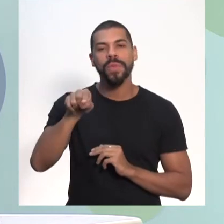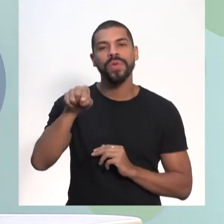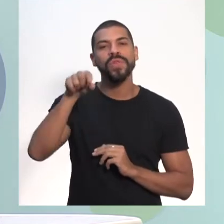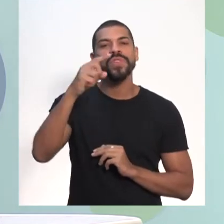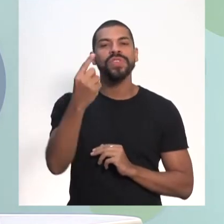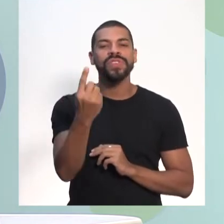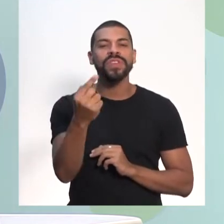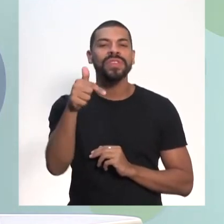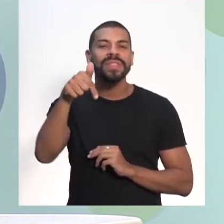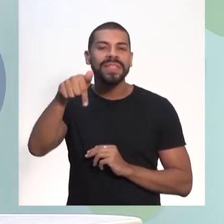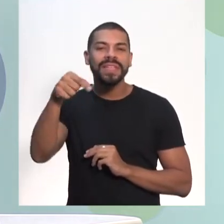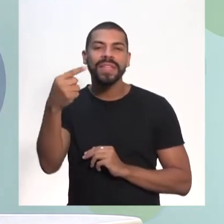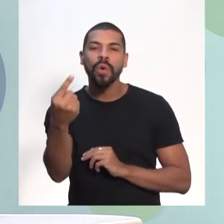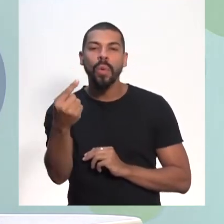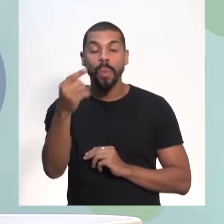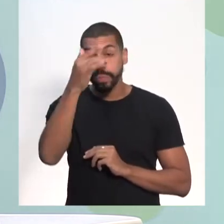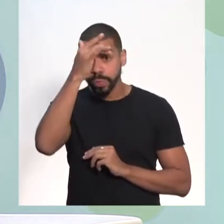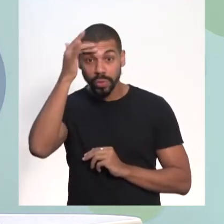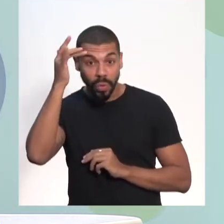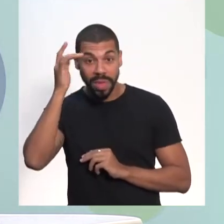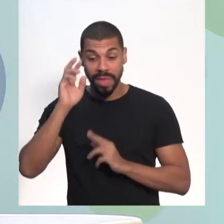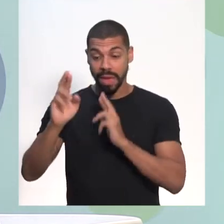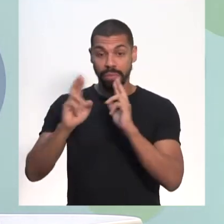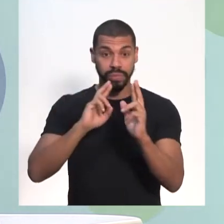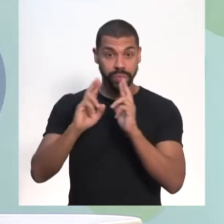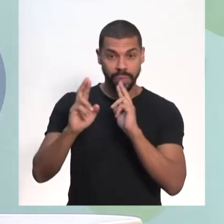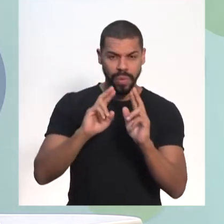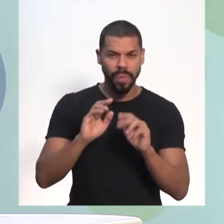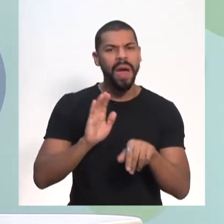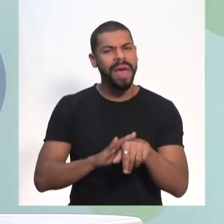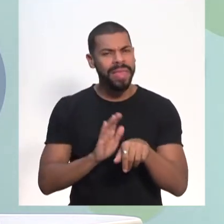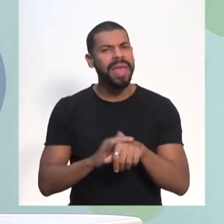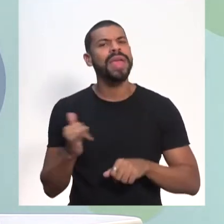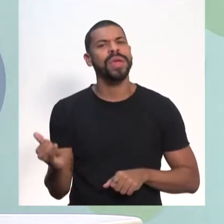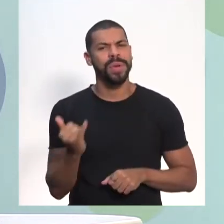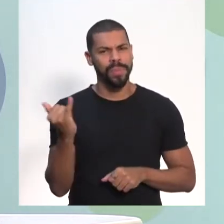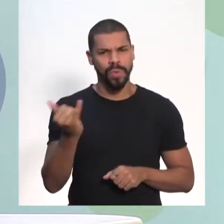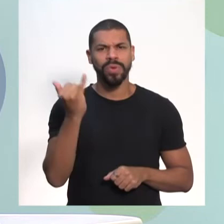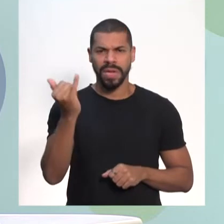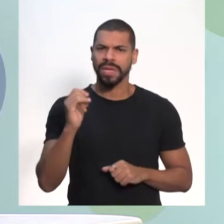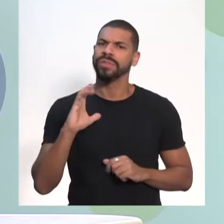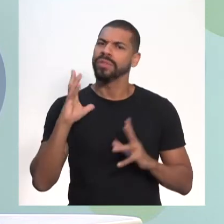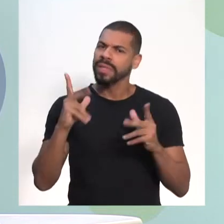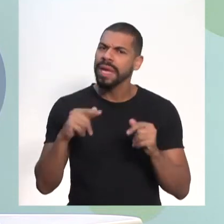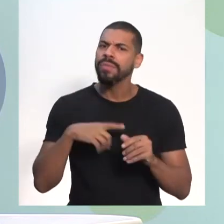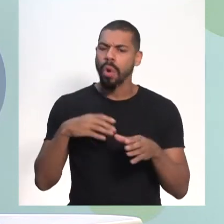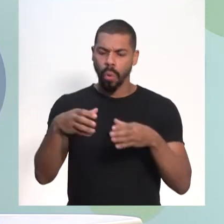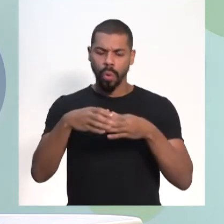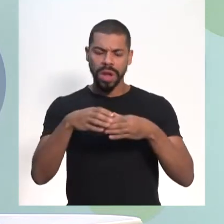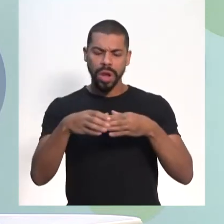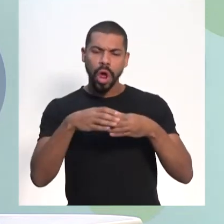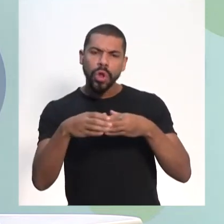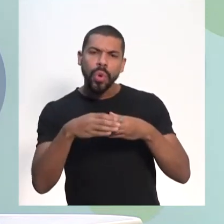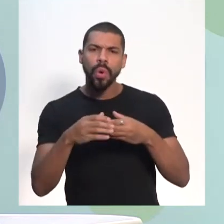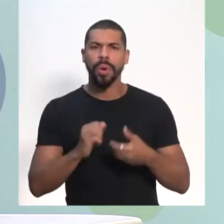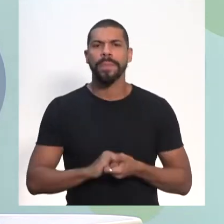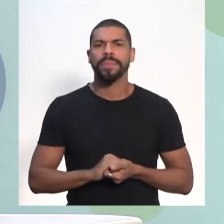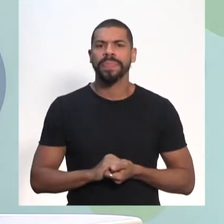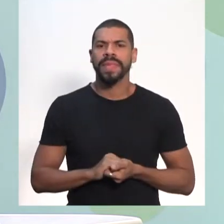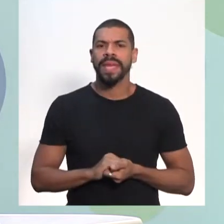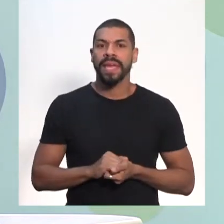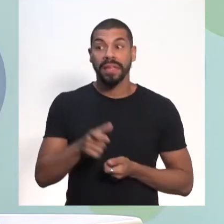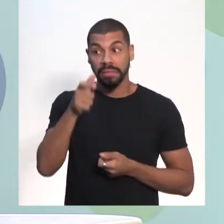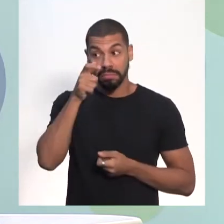91.171 participantes. E até importante, porque com certeza nós temos alguns PCs, algumas pessoas que acompanharam a minha